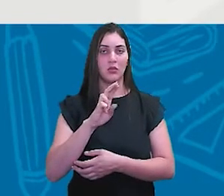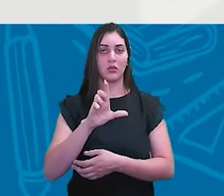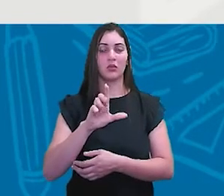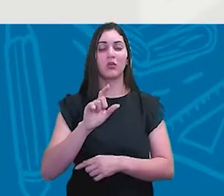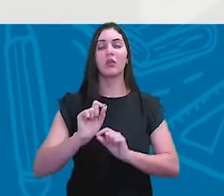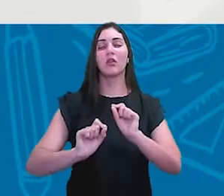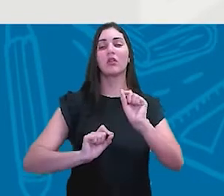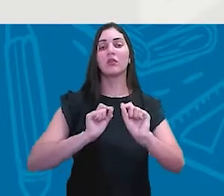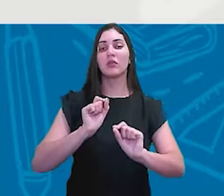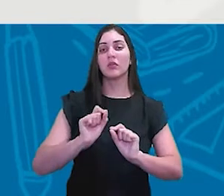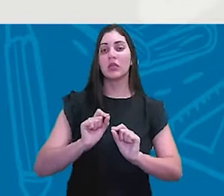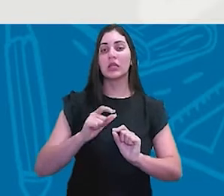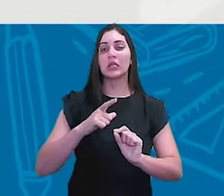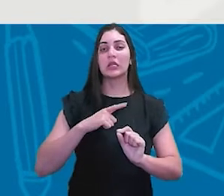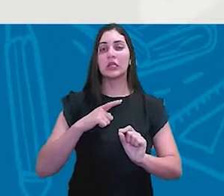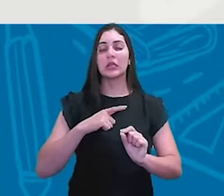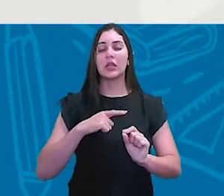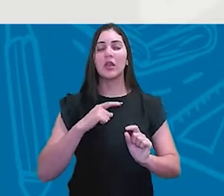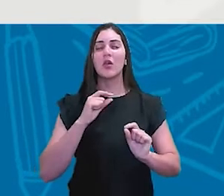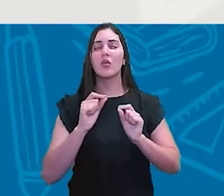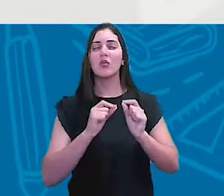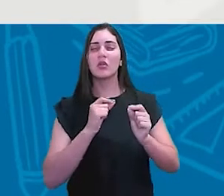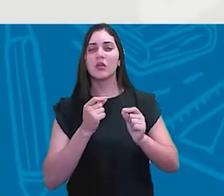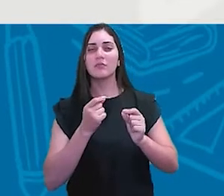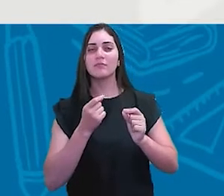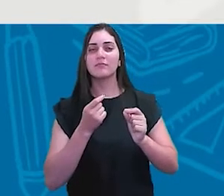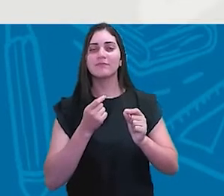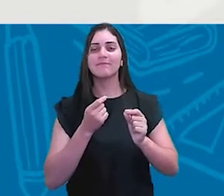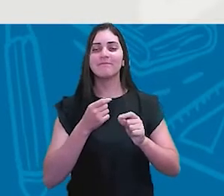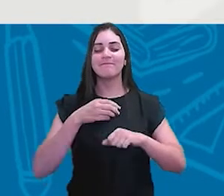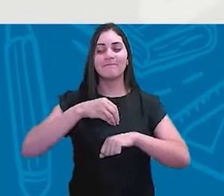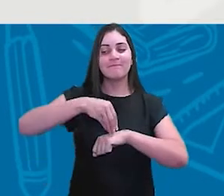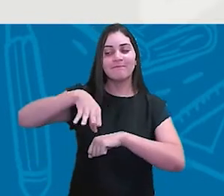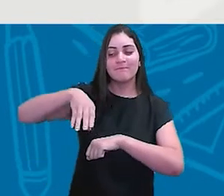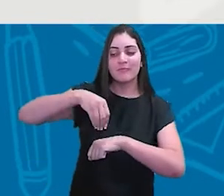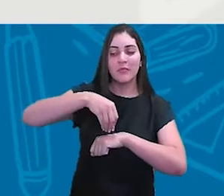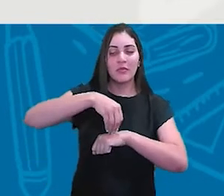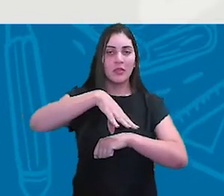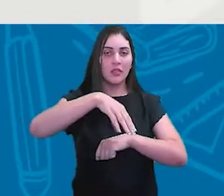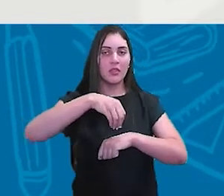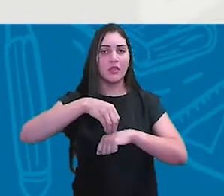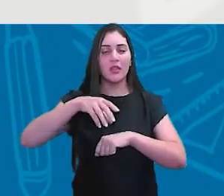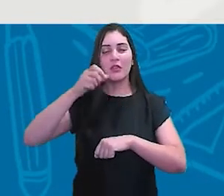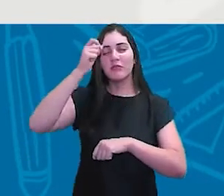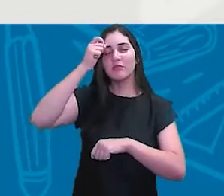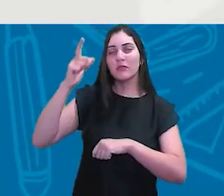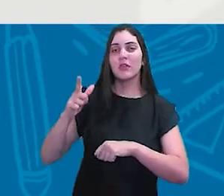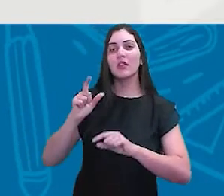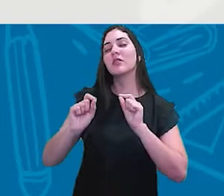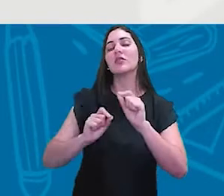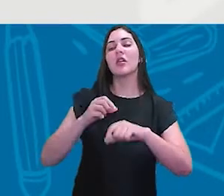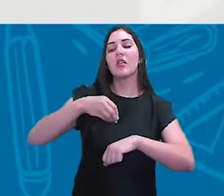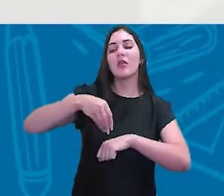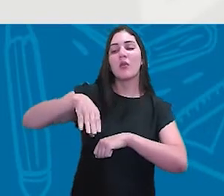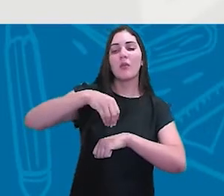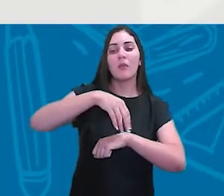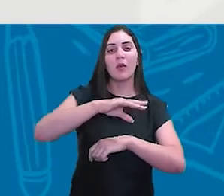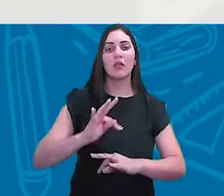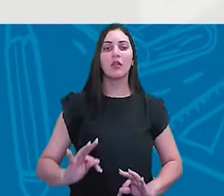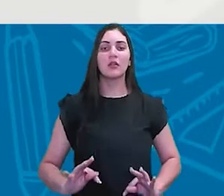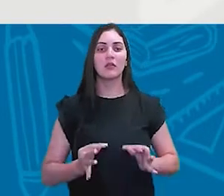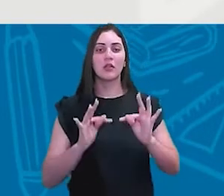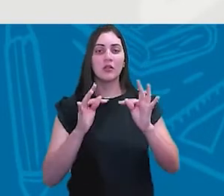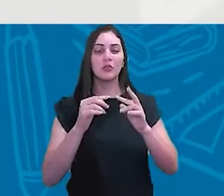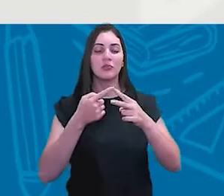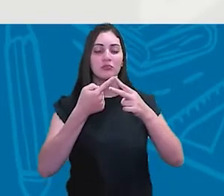você ter uma convergência de ideias, um compartilhamento de ideias, compartilhar tecnologia, questão de